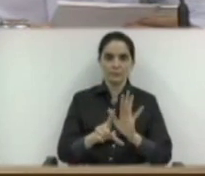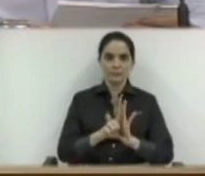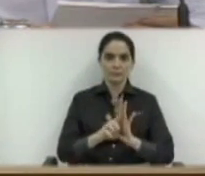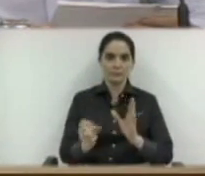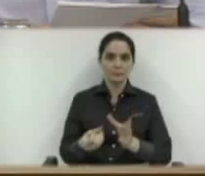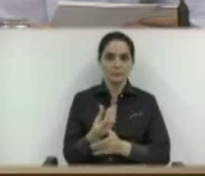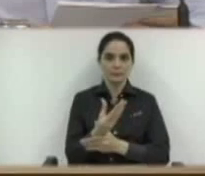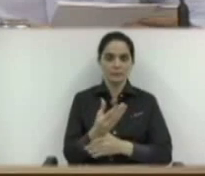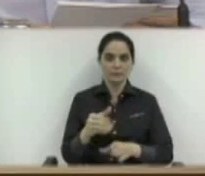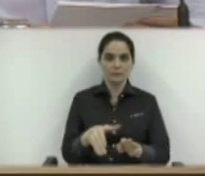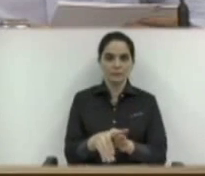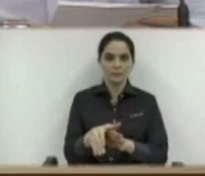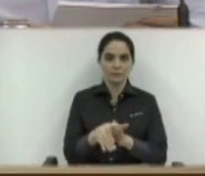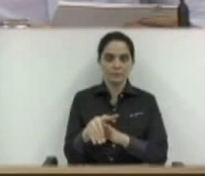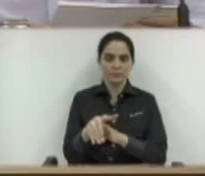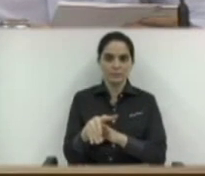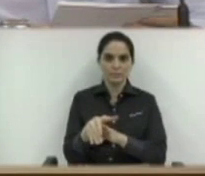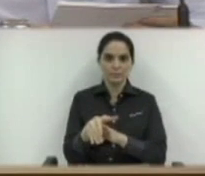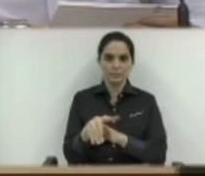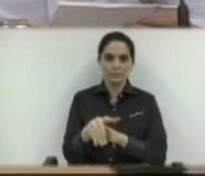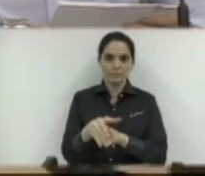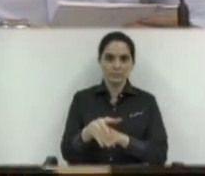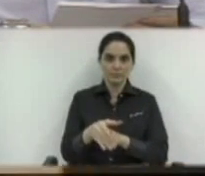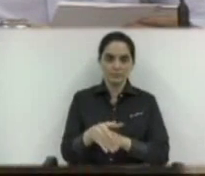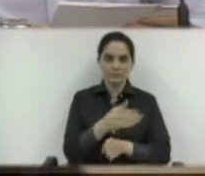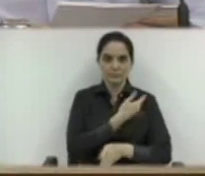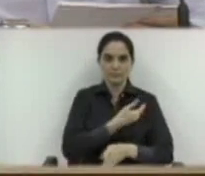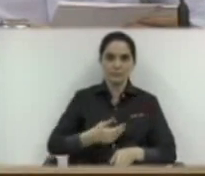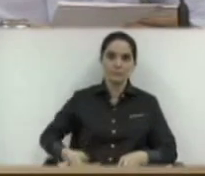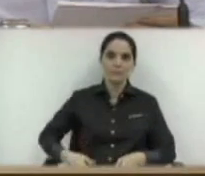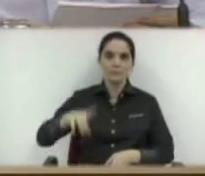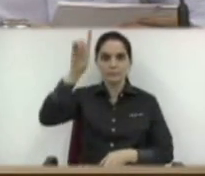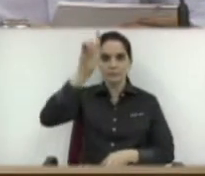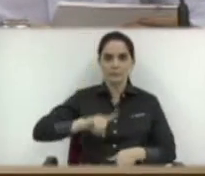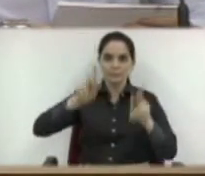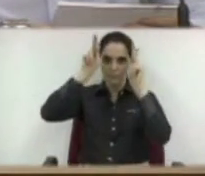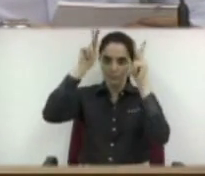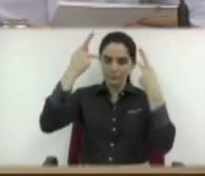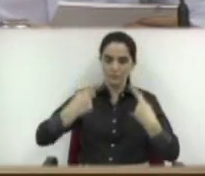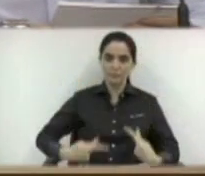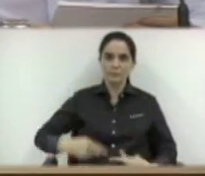cria o Conselho Municipal dos Direitos Humanos e Cidadania,